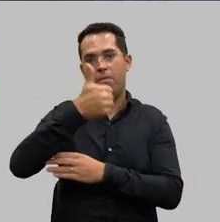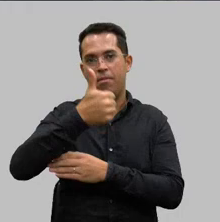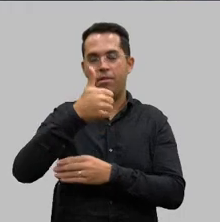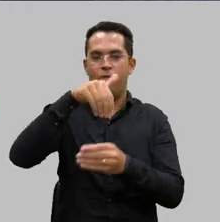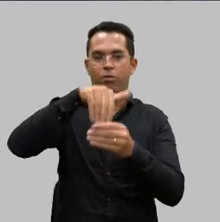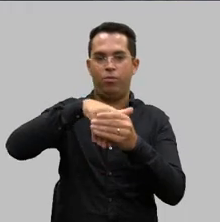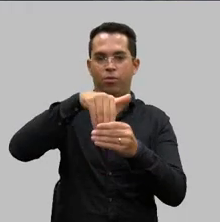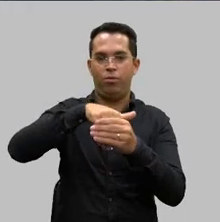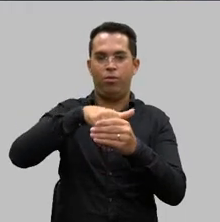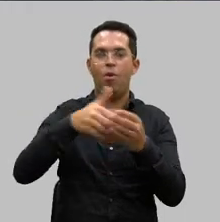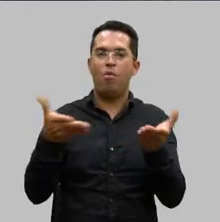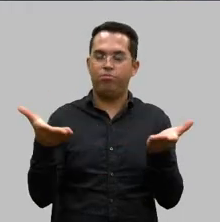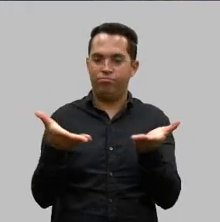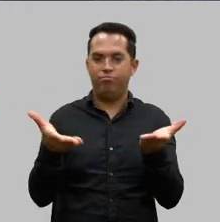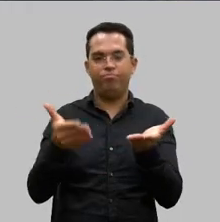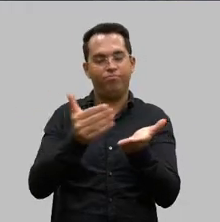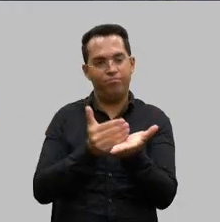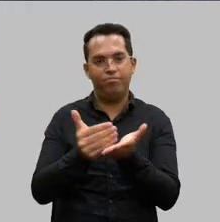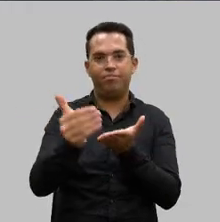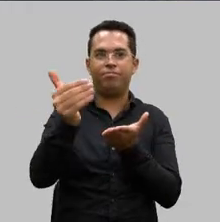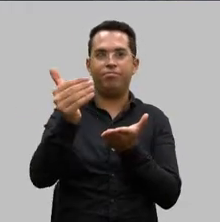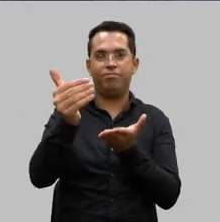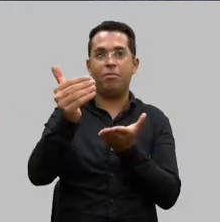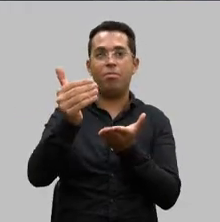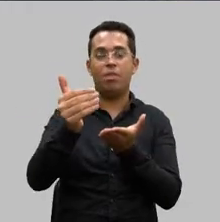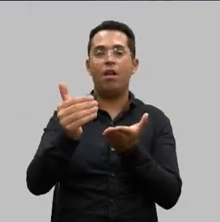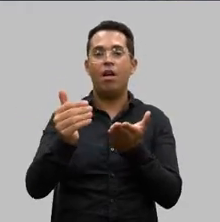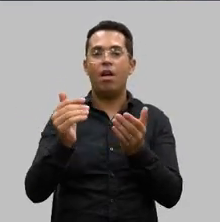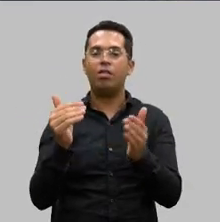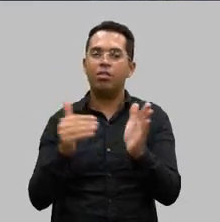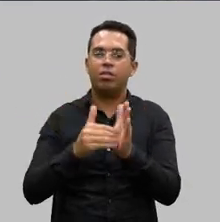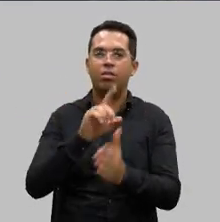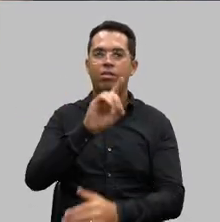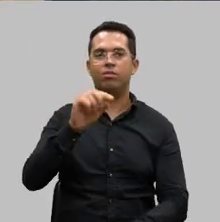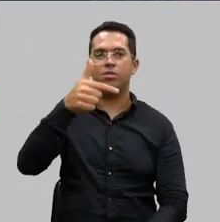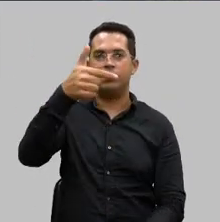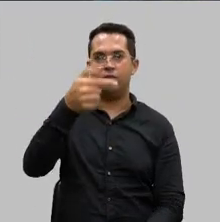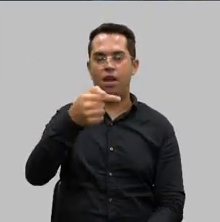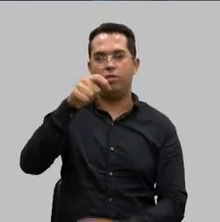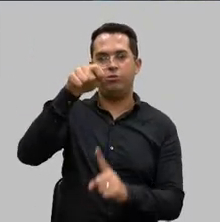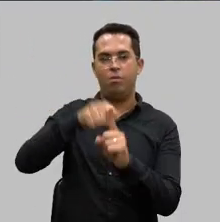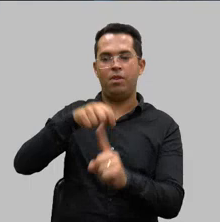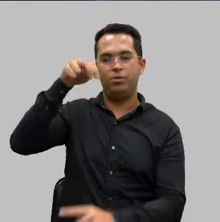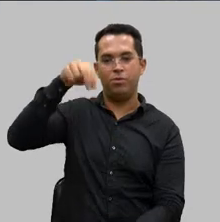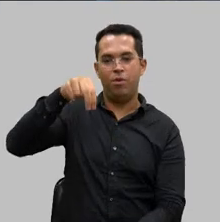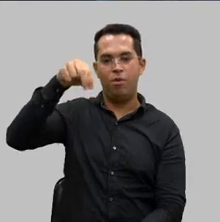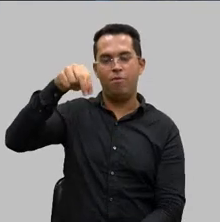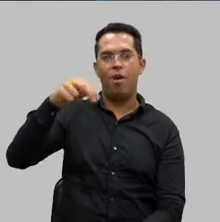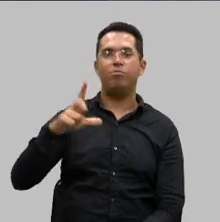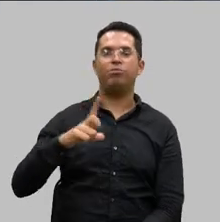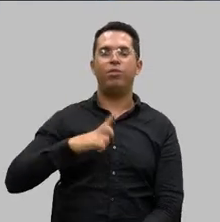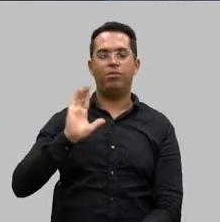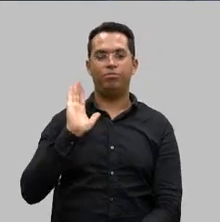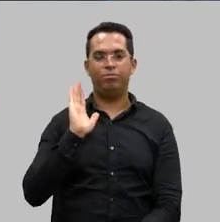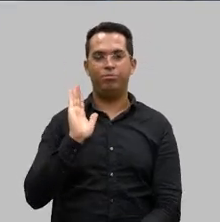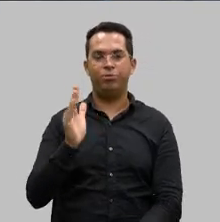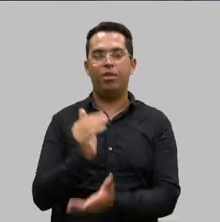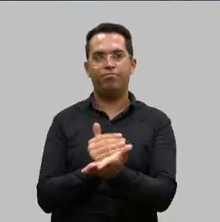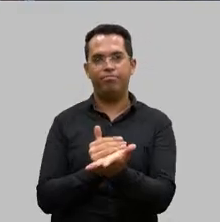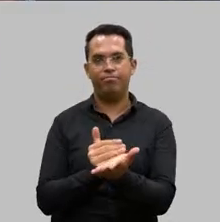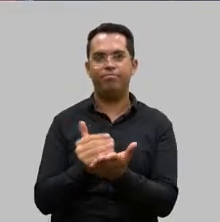plenário hoje e muito Possivelmente até o dia 7 de novembro nós teremos isso já em condições de